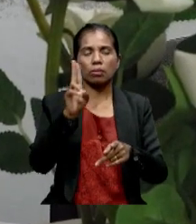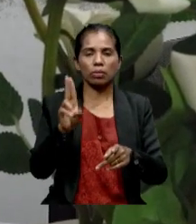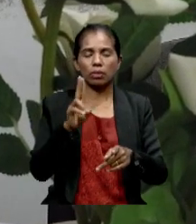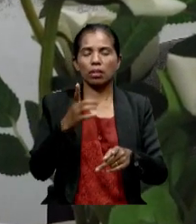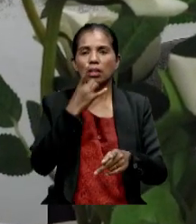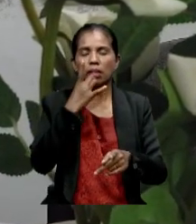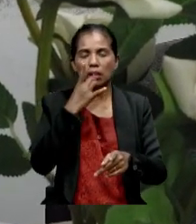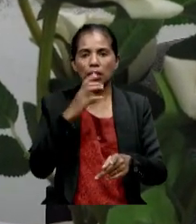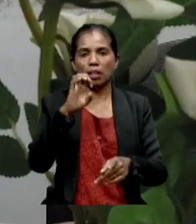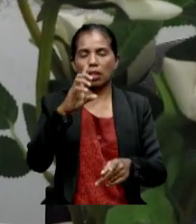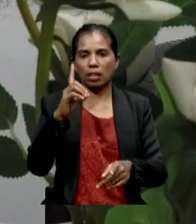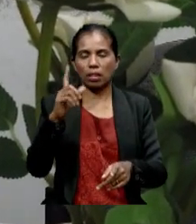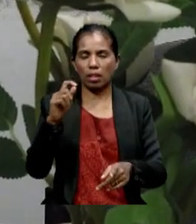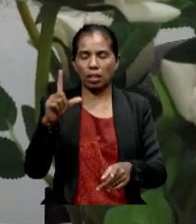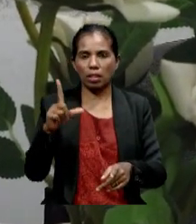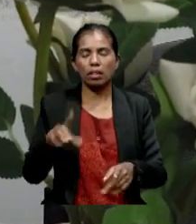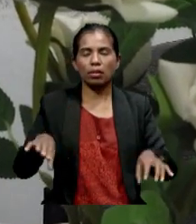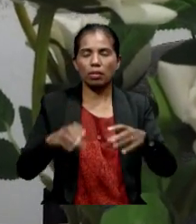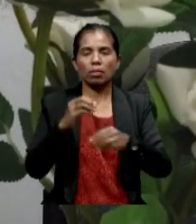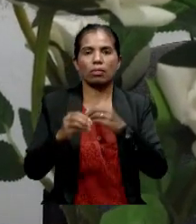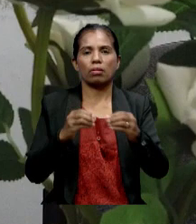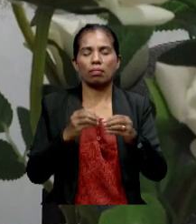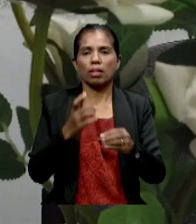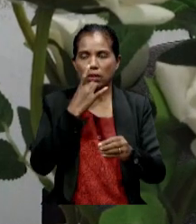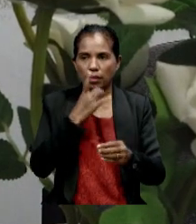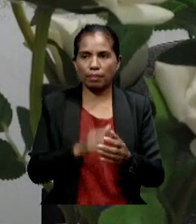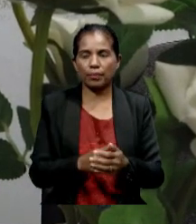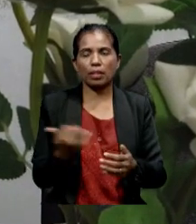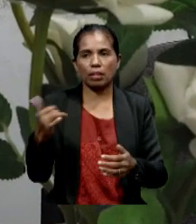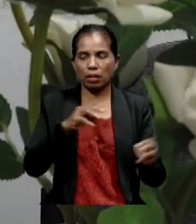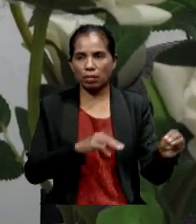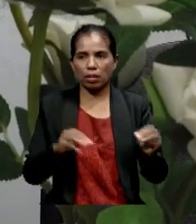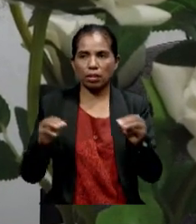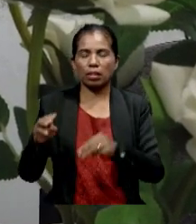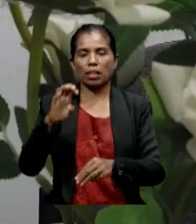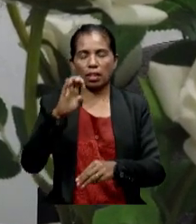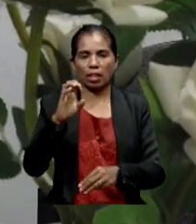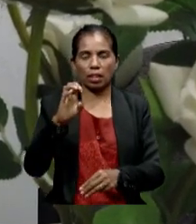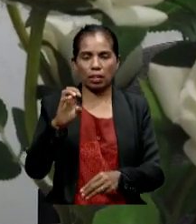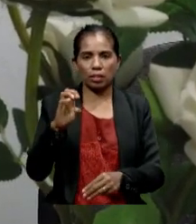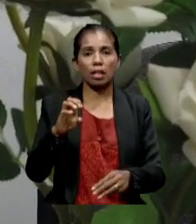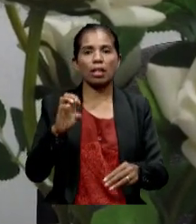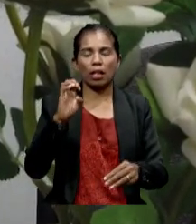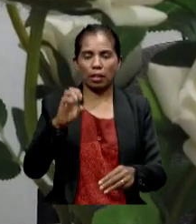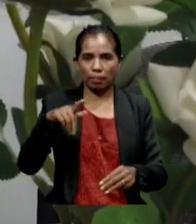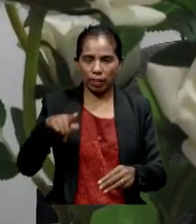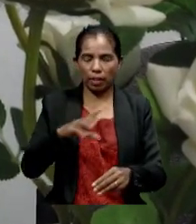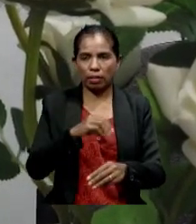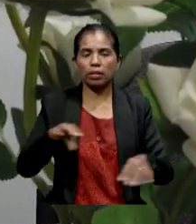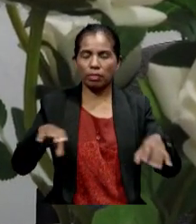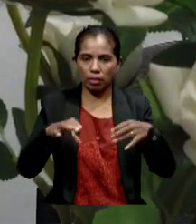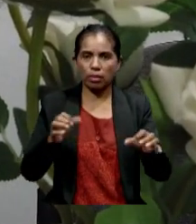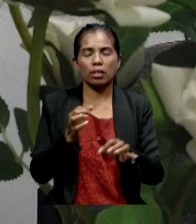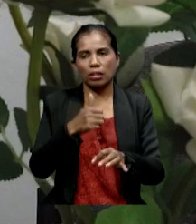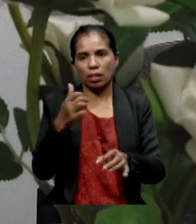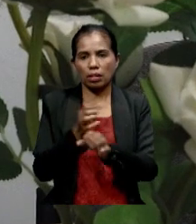ba hai. Memang ia dulu ia mudansa soalnya, tapi sih empresa publika ia mudansa, tapi ia servis balu tu saja. Nee